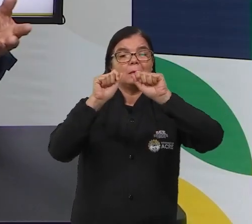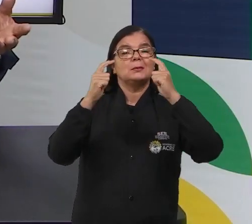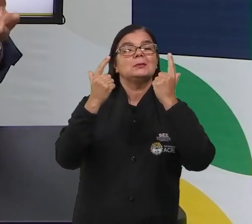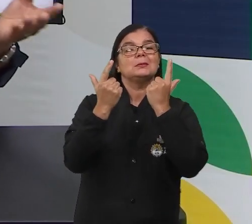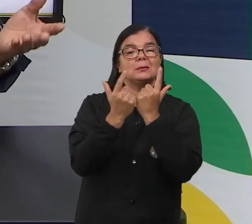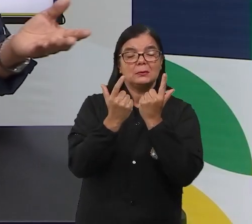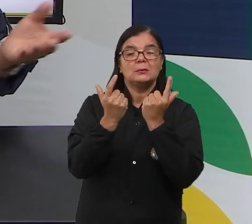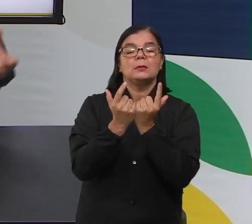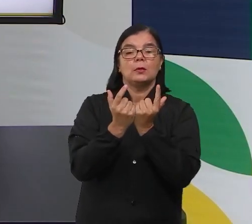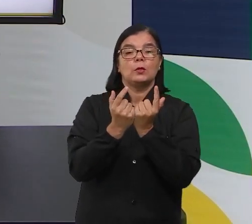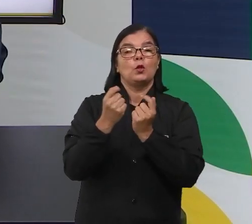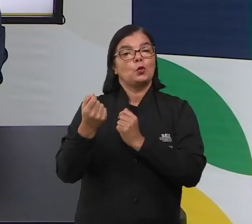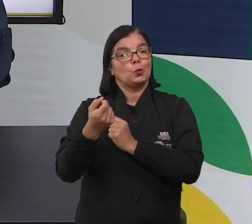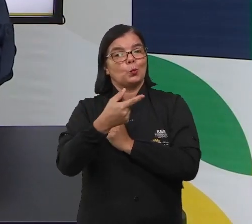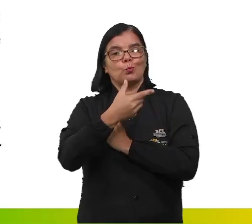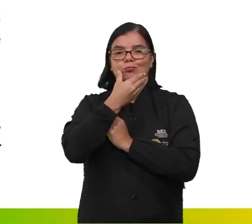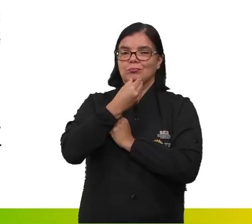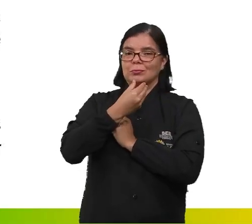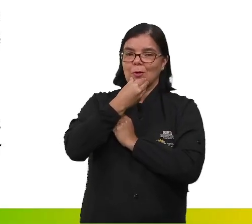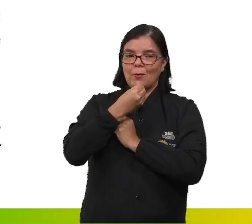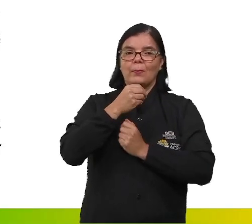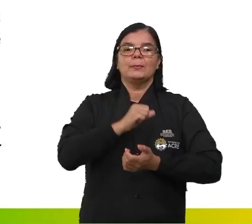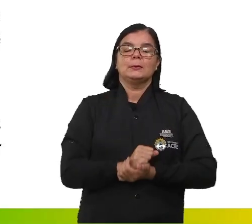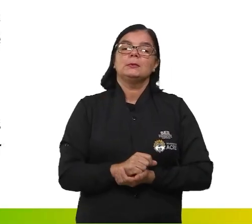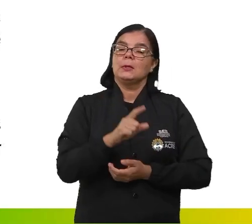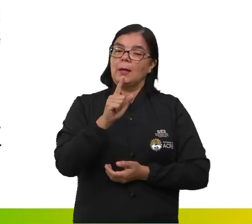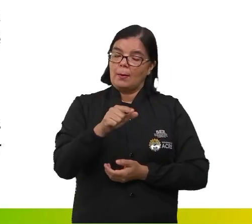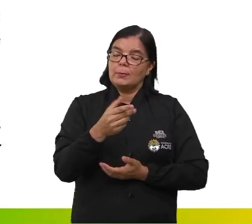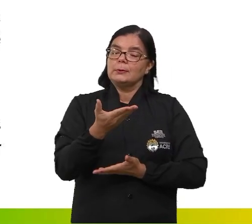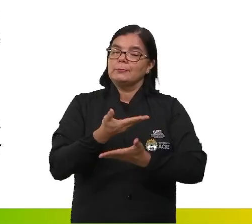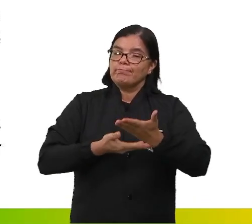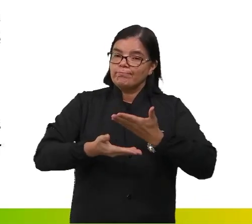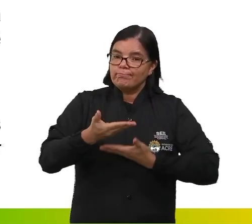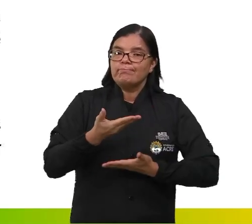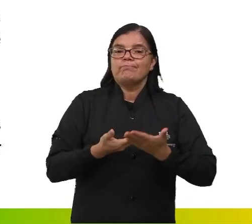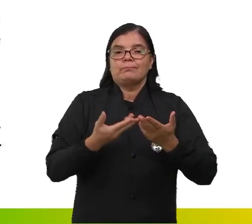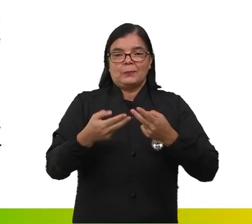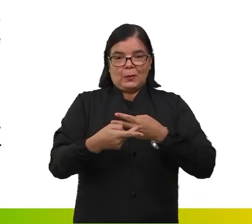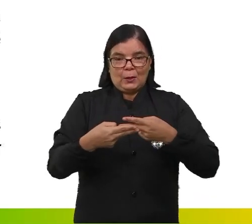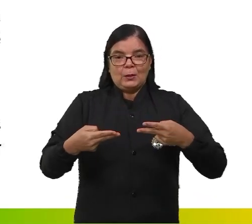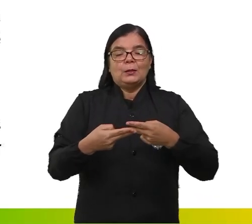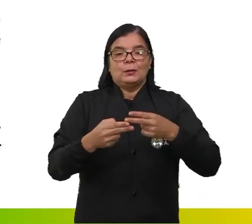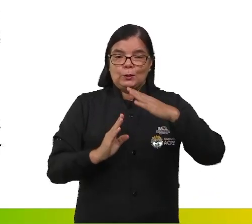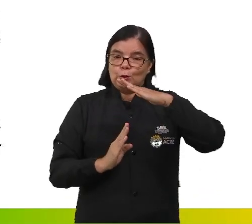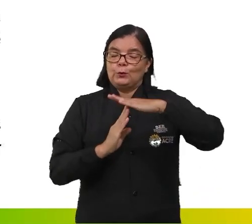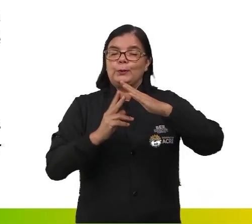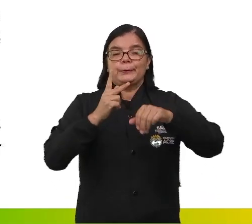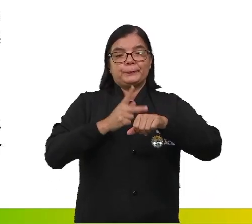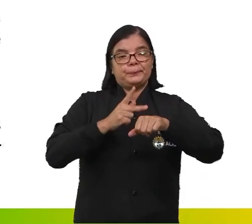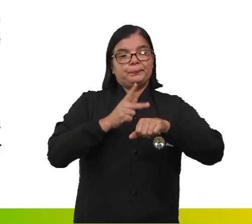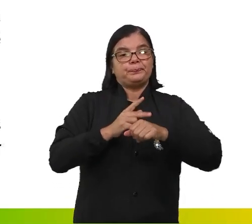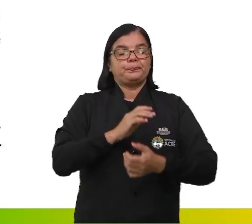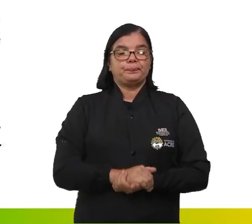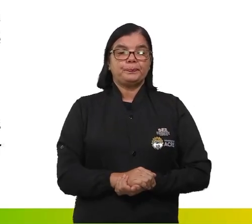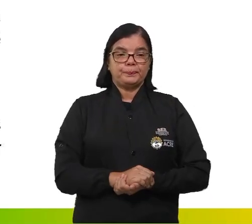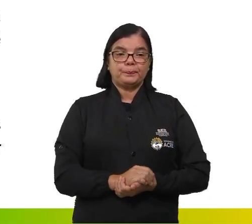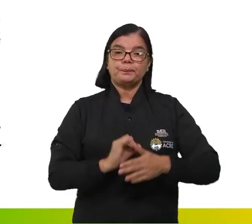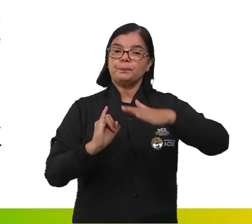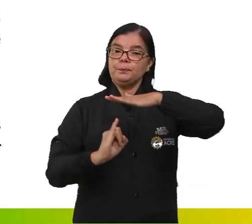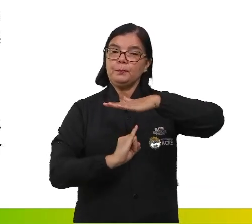legislativas do que homens. Então, isso aqui está muito relacionado a essa situação do teto de vidro. Questão